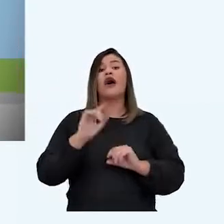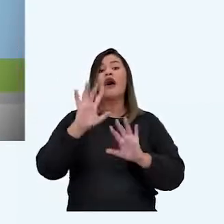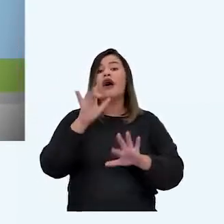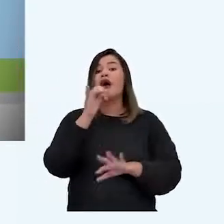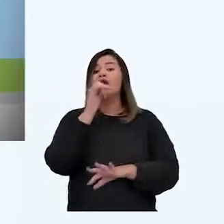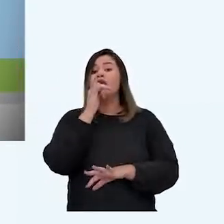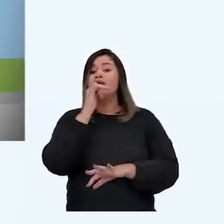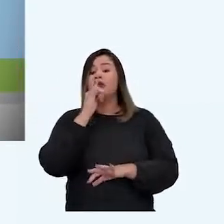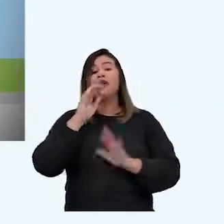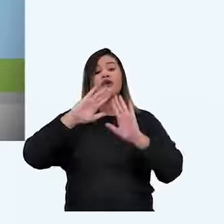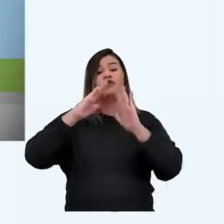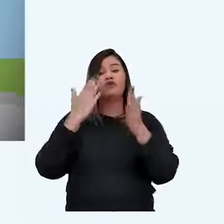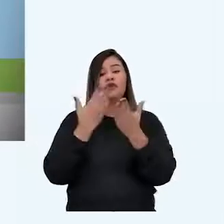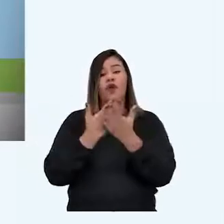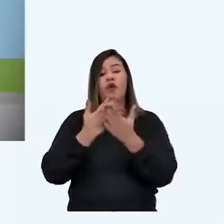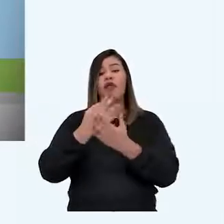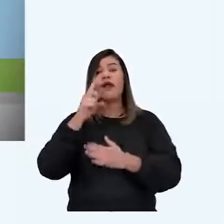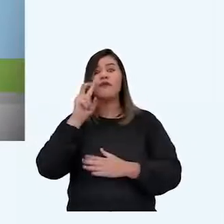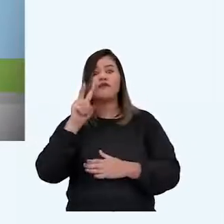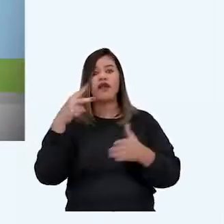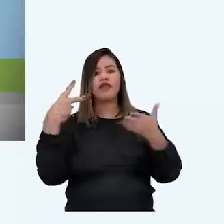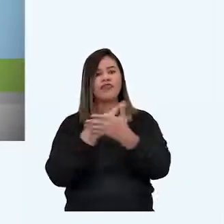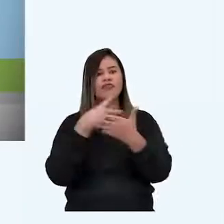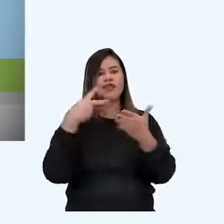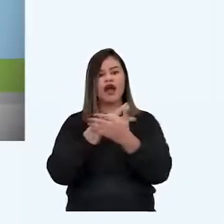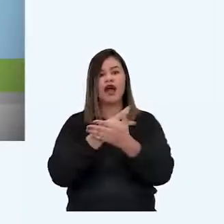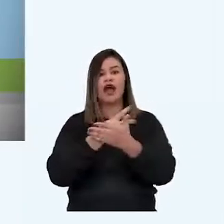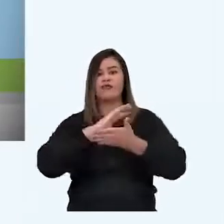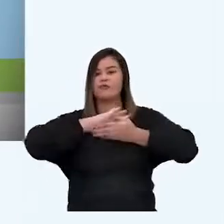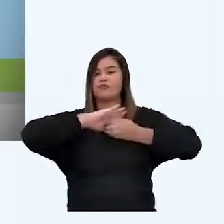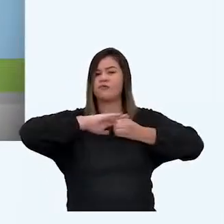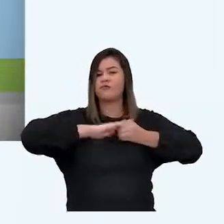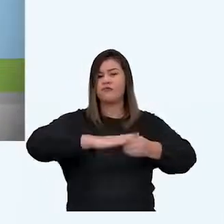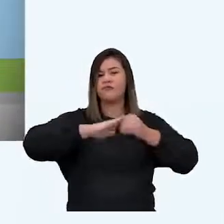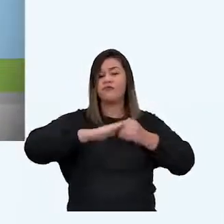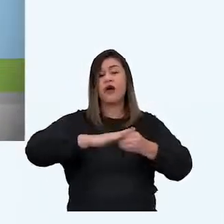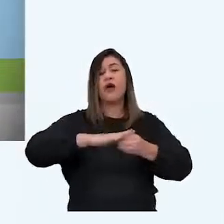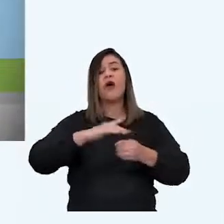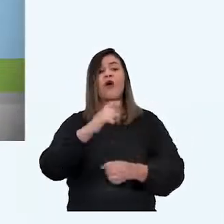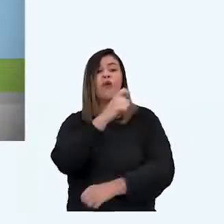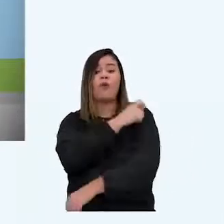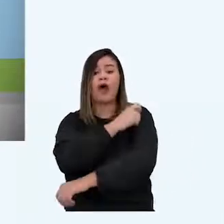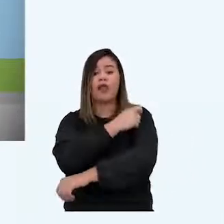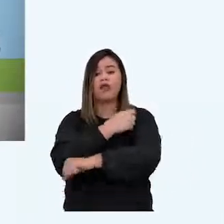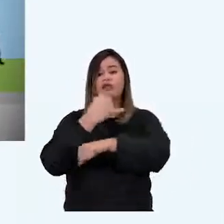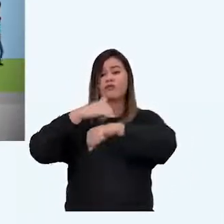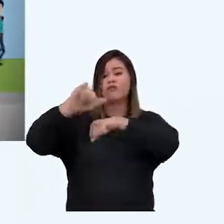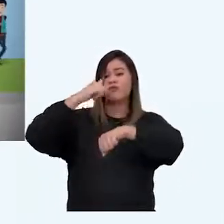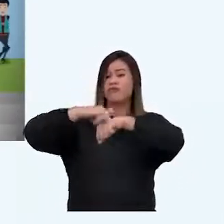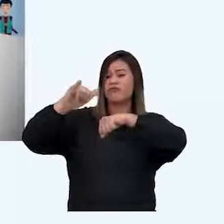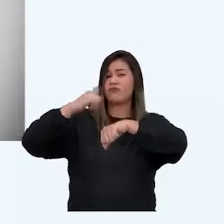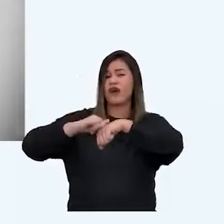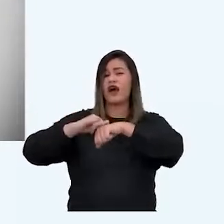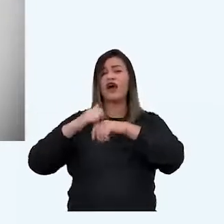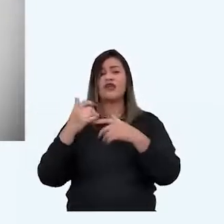conselho tutelar casos de maus tratos, faltas injustificadas e evasão escolar.